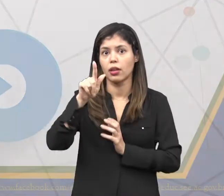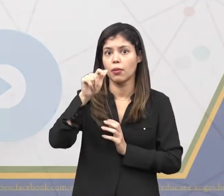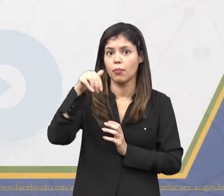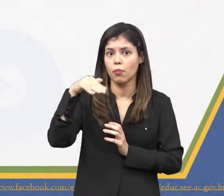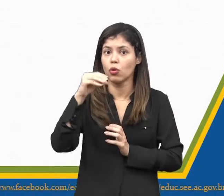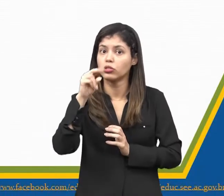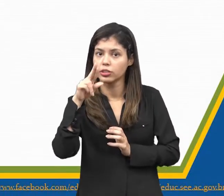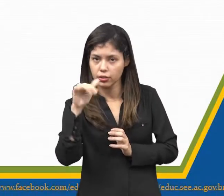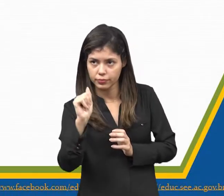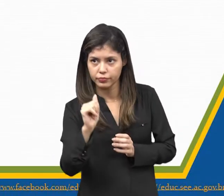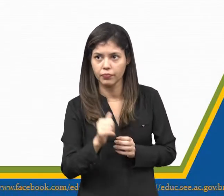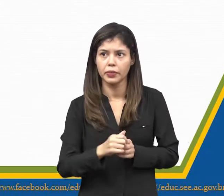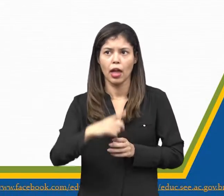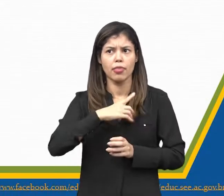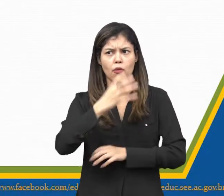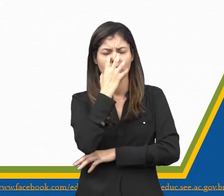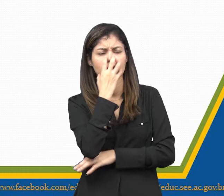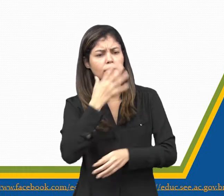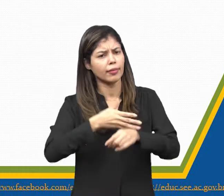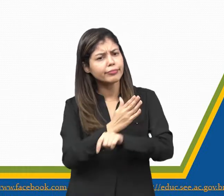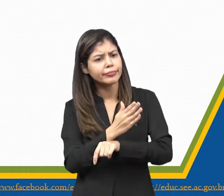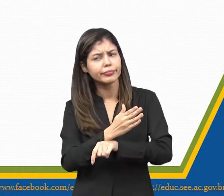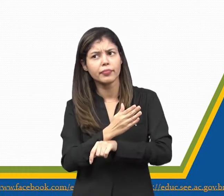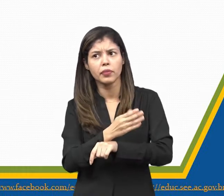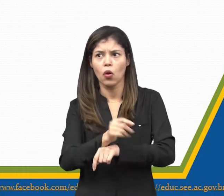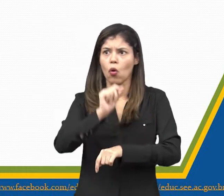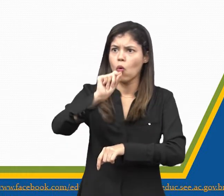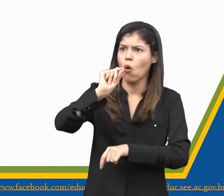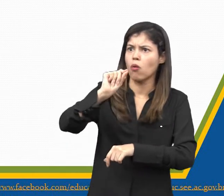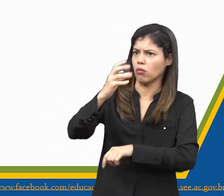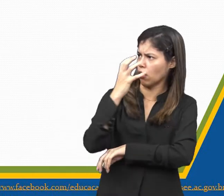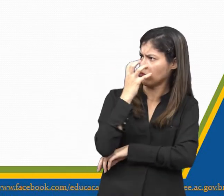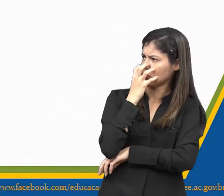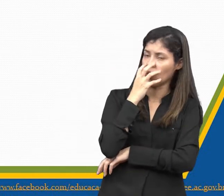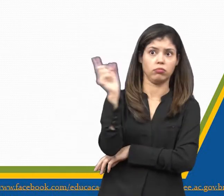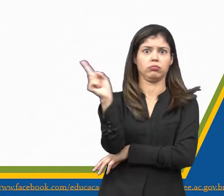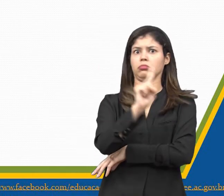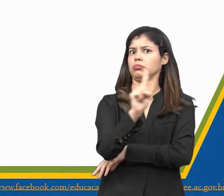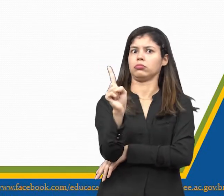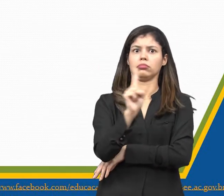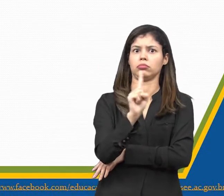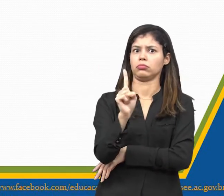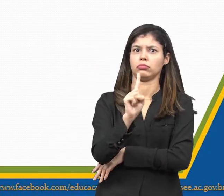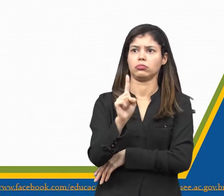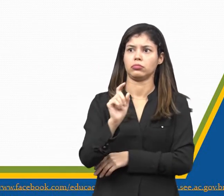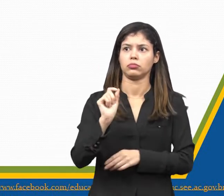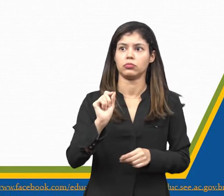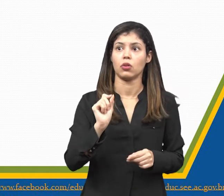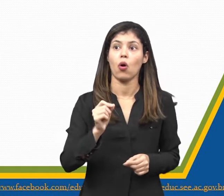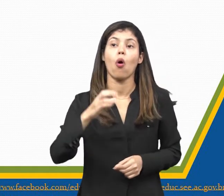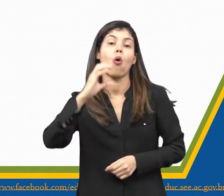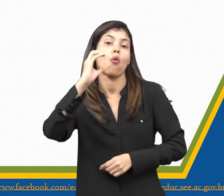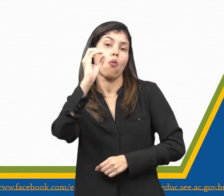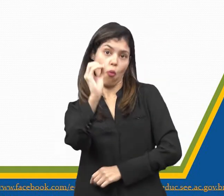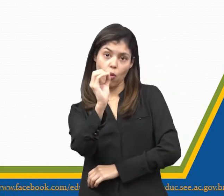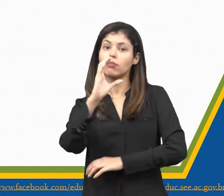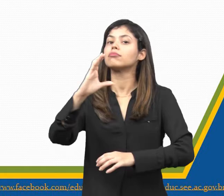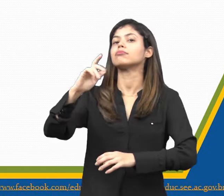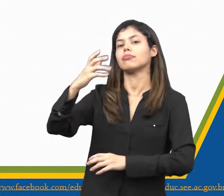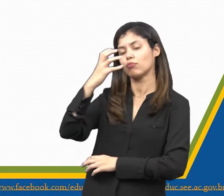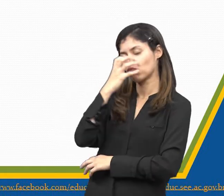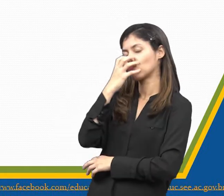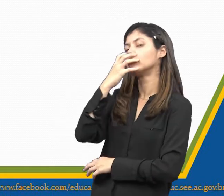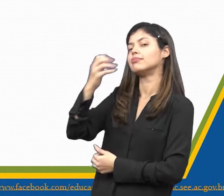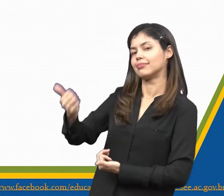ó. Tem um cachorro aqui querendo entrar. Um cachorro? Não. O cachorro. Tipo assim, ele